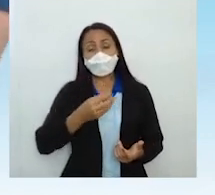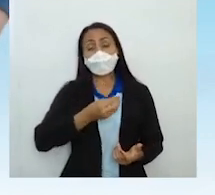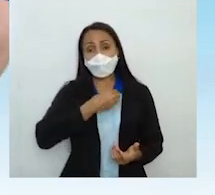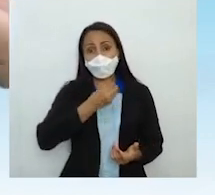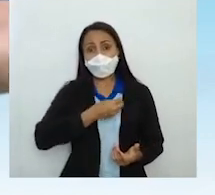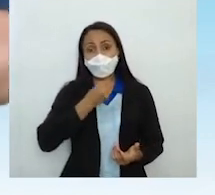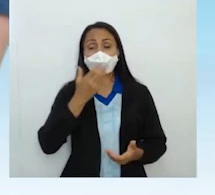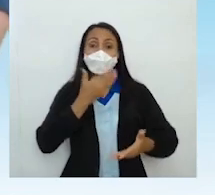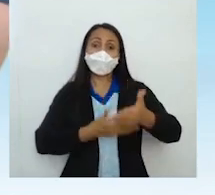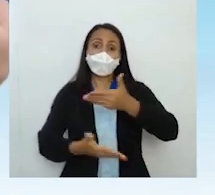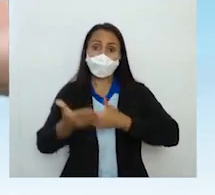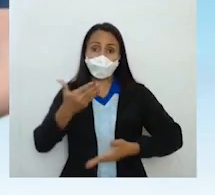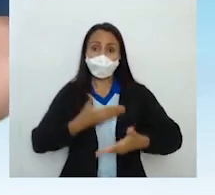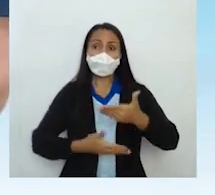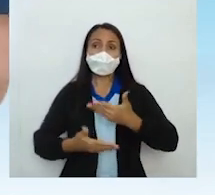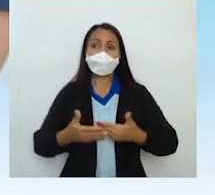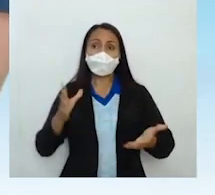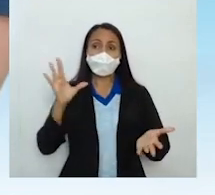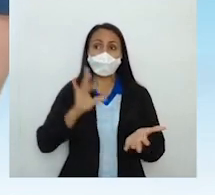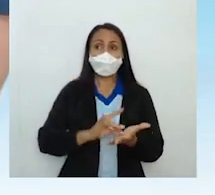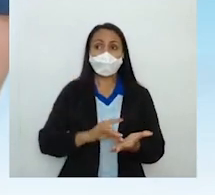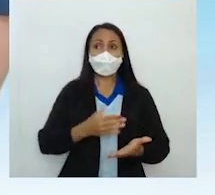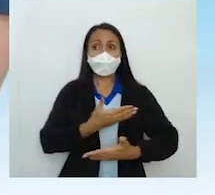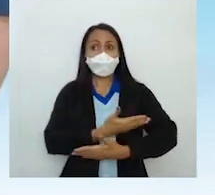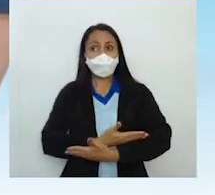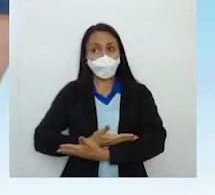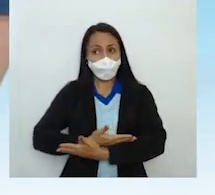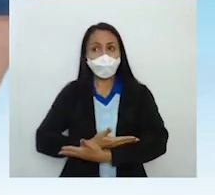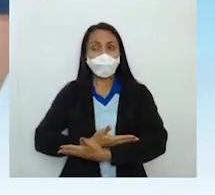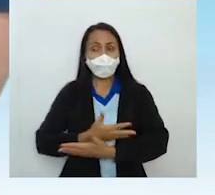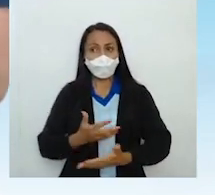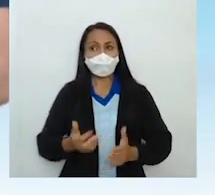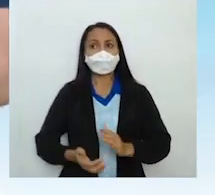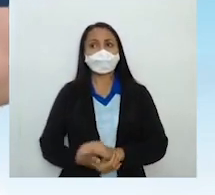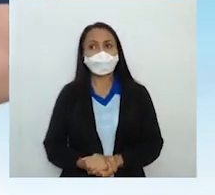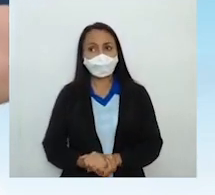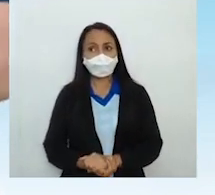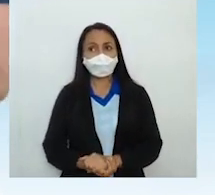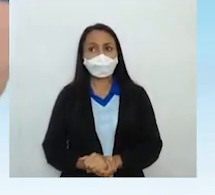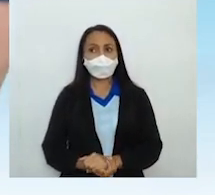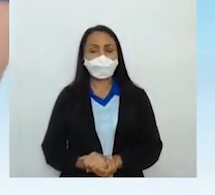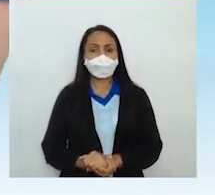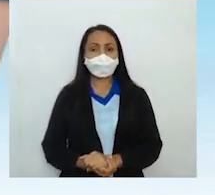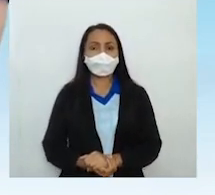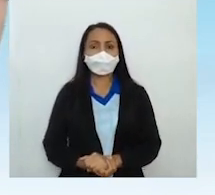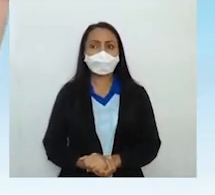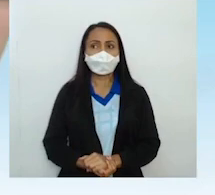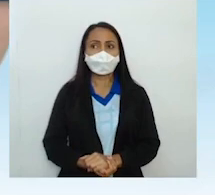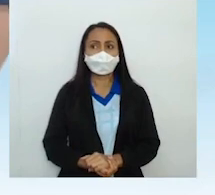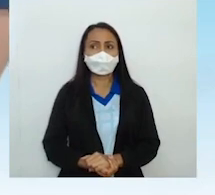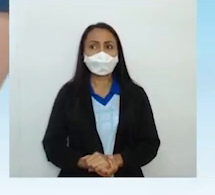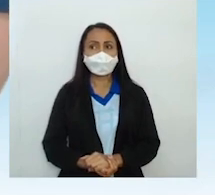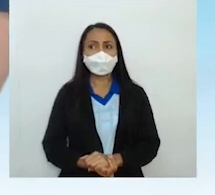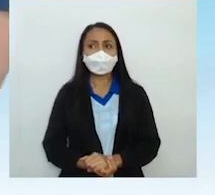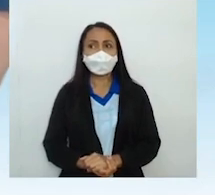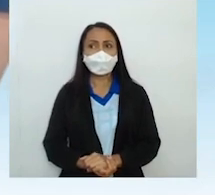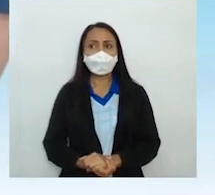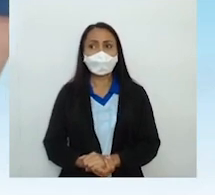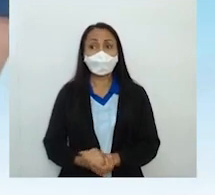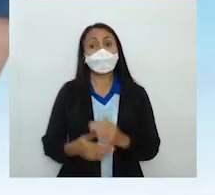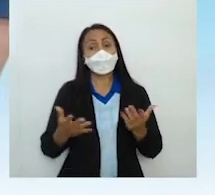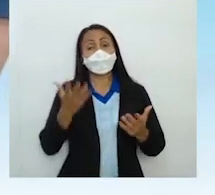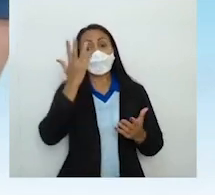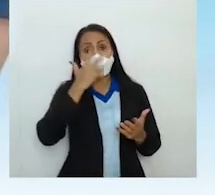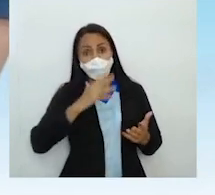uma relação afetiva entre aquele bebê e sua ama de leite, né? Muito interessante essa colocação do professor, porque veja só, a